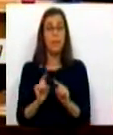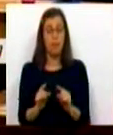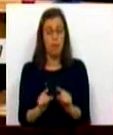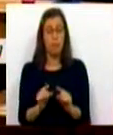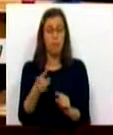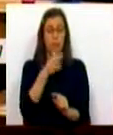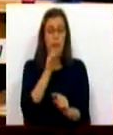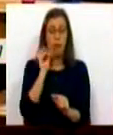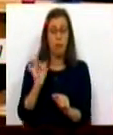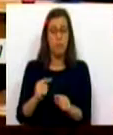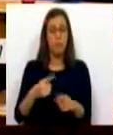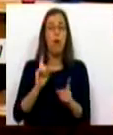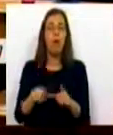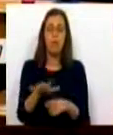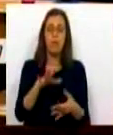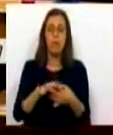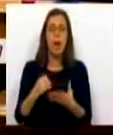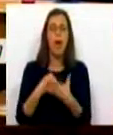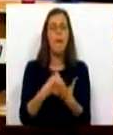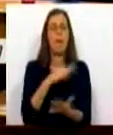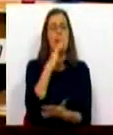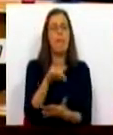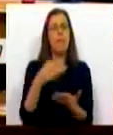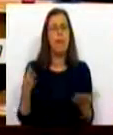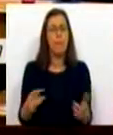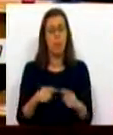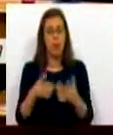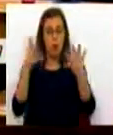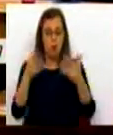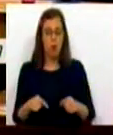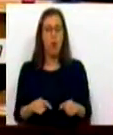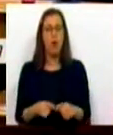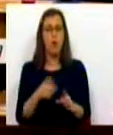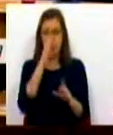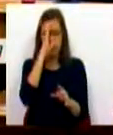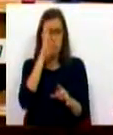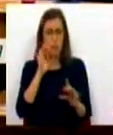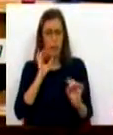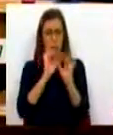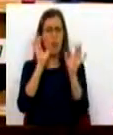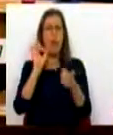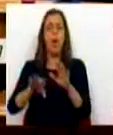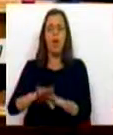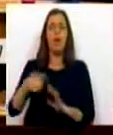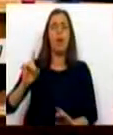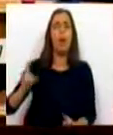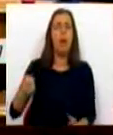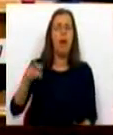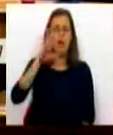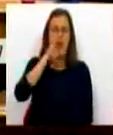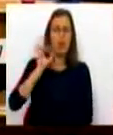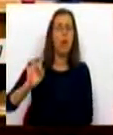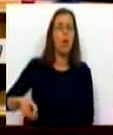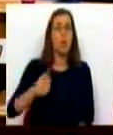nos seus discursos sobre a dimensão do apoio às famílias deste Orçamento diz tudo sobre o que a direita foi no anterior